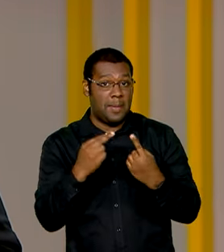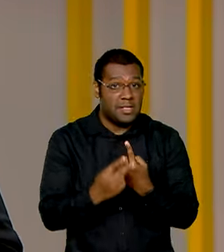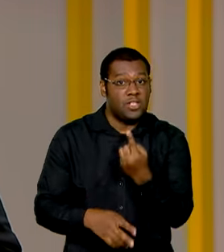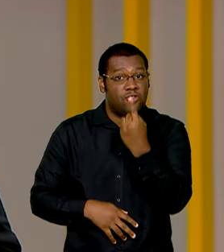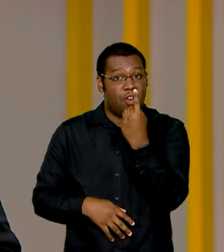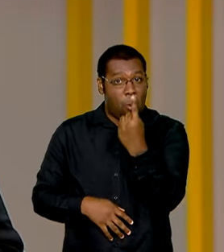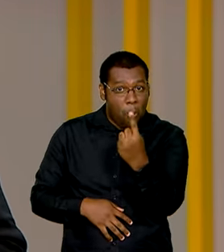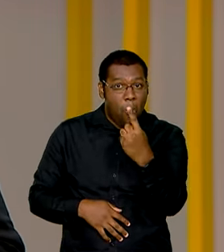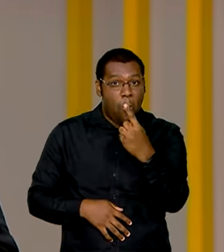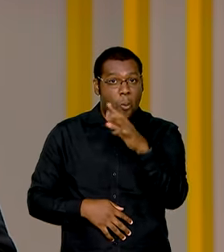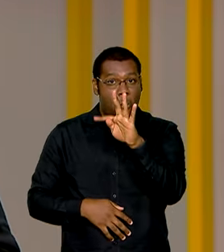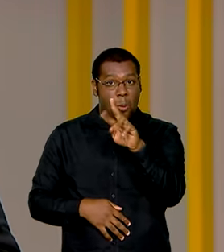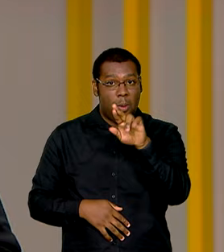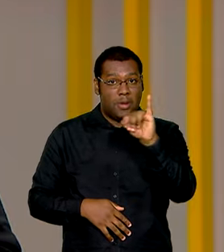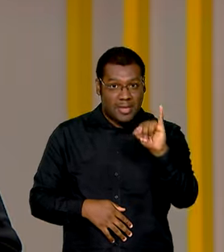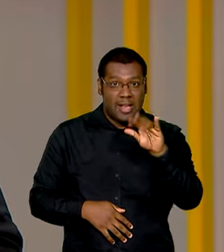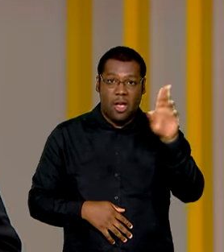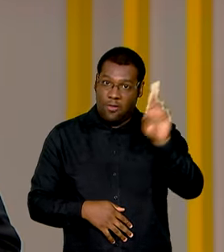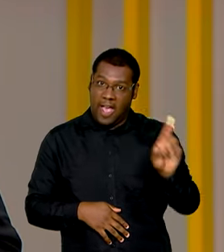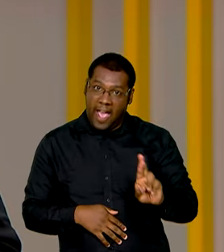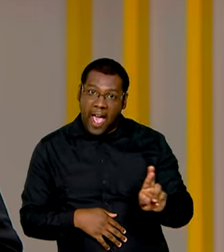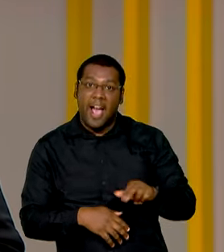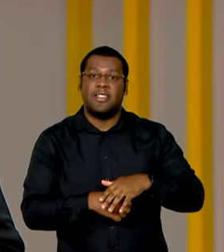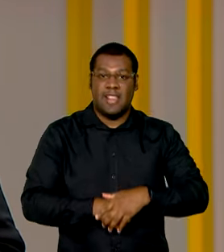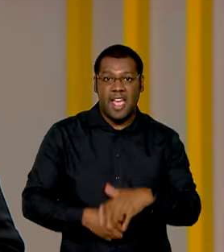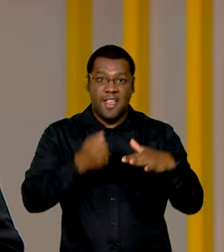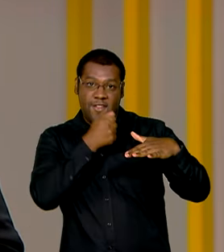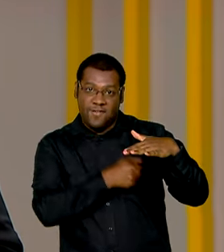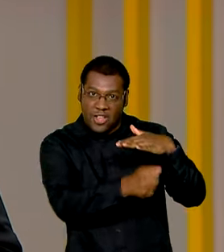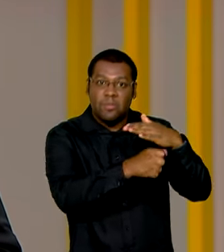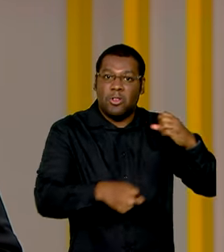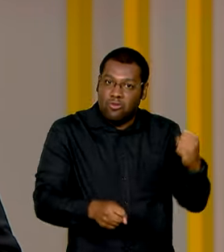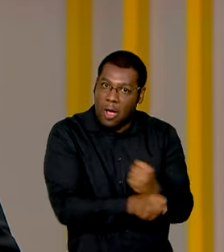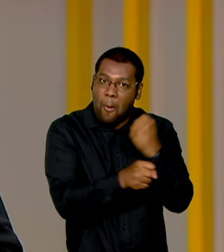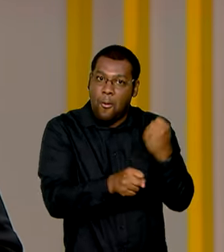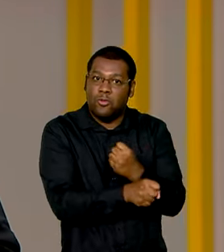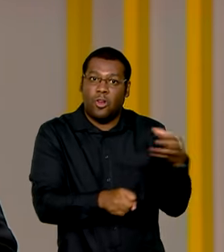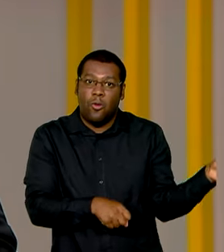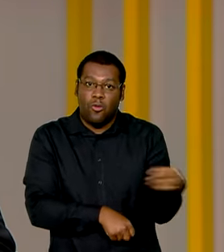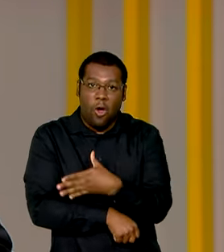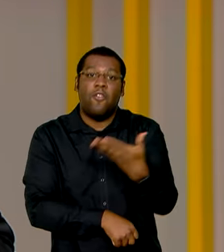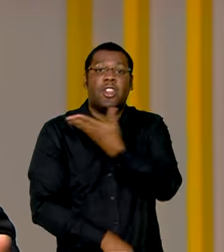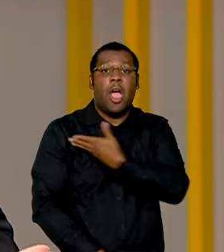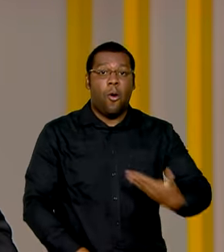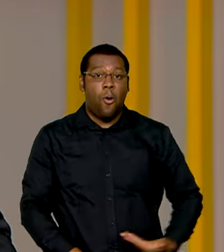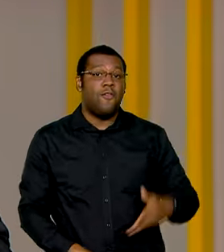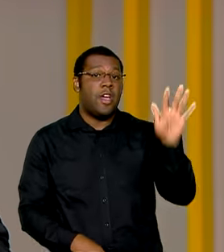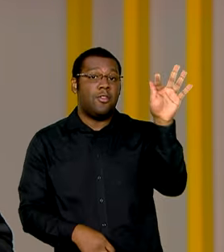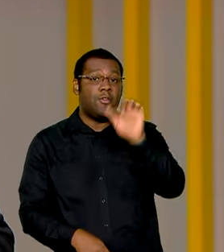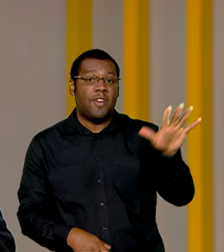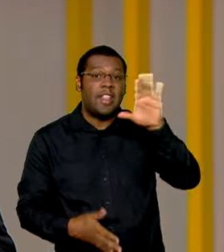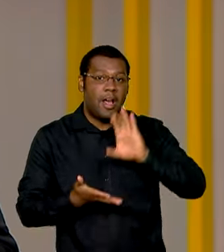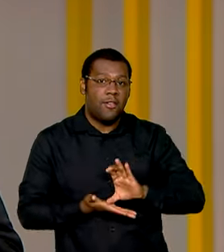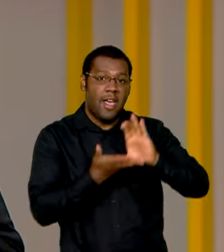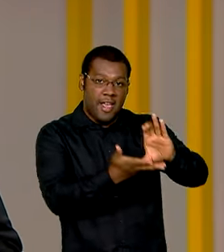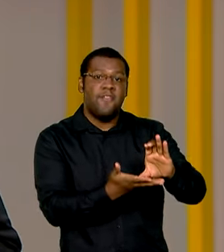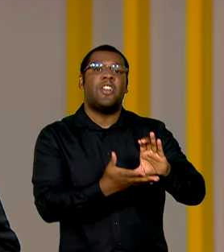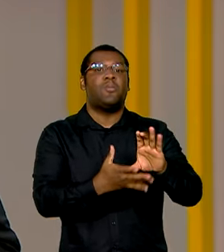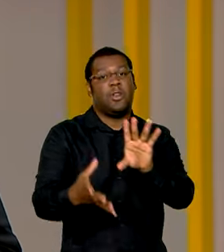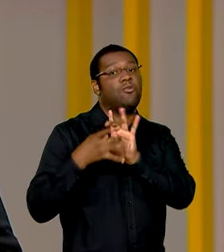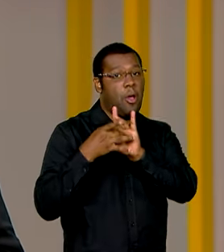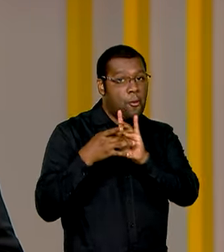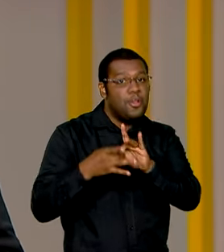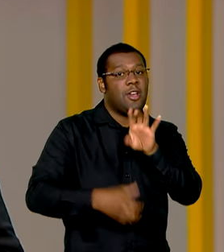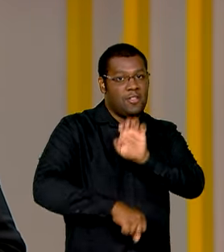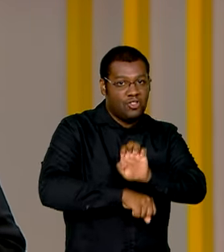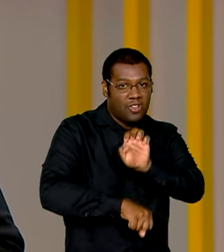R$1,7 trilhão. E parte desses recursos já está sendo empregada pelo governo federal em parceria com estados, municípios